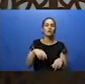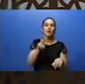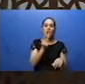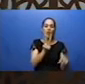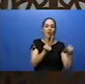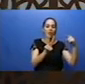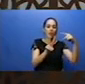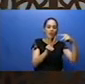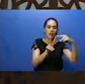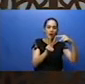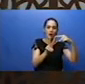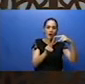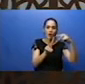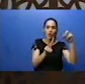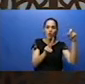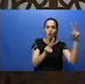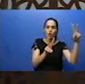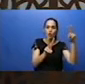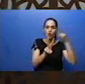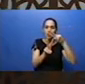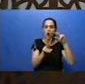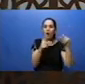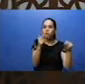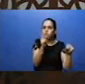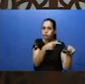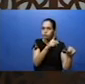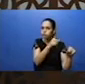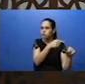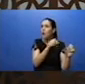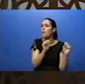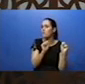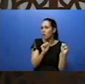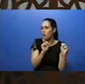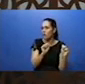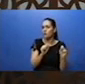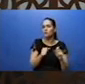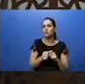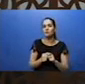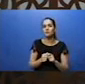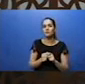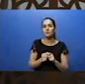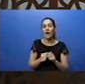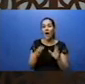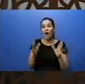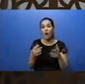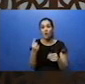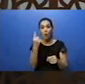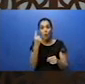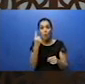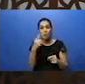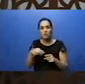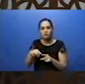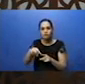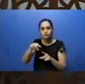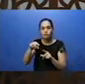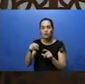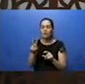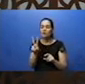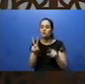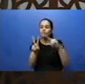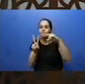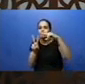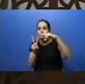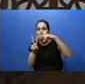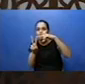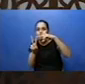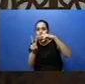fora. Sobra o x. Vamos extrair essa raiz quadrada grandona. Tá vendo que termina em